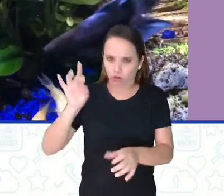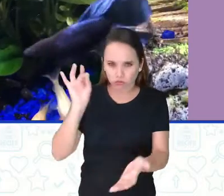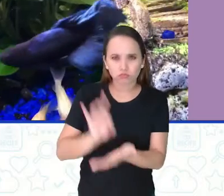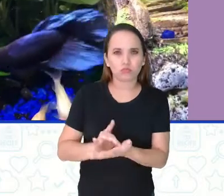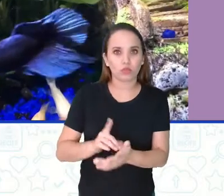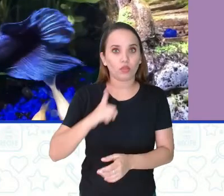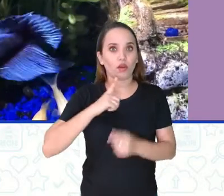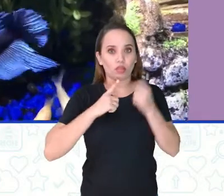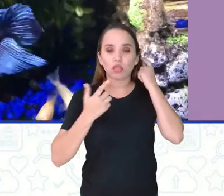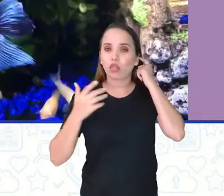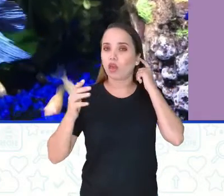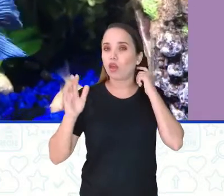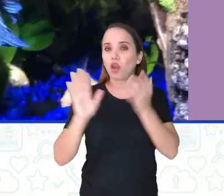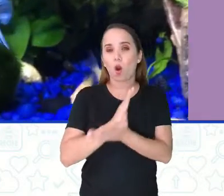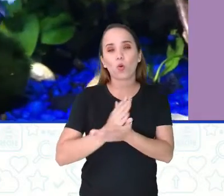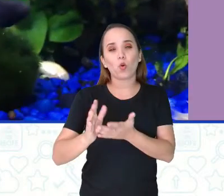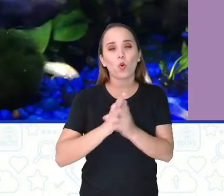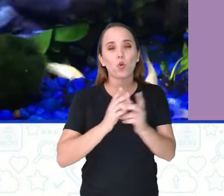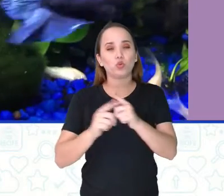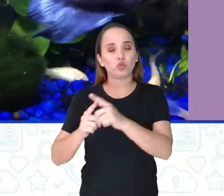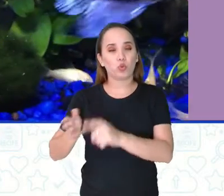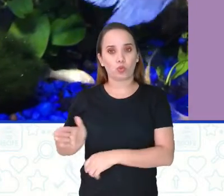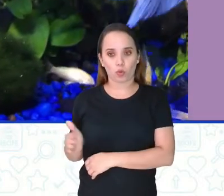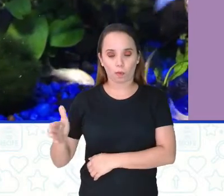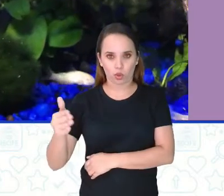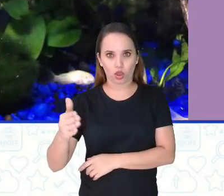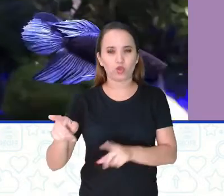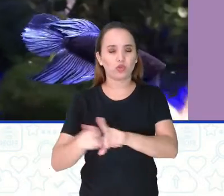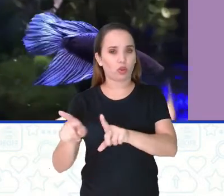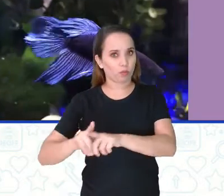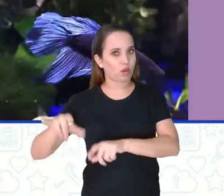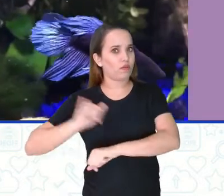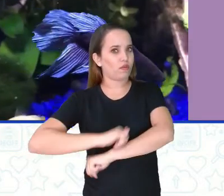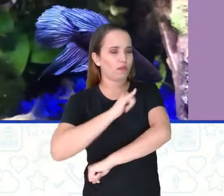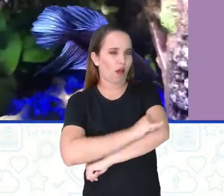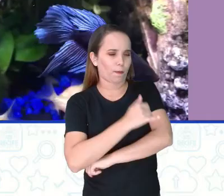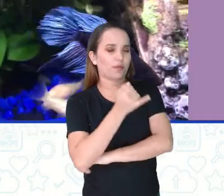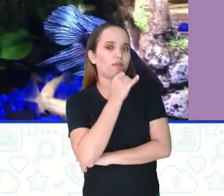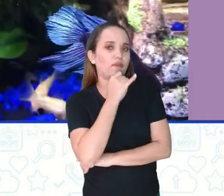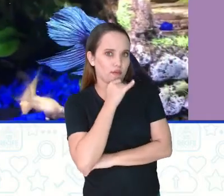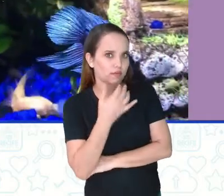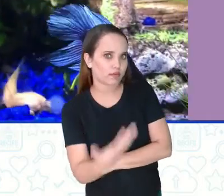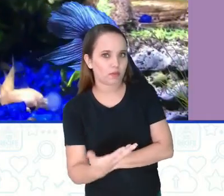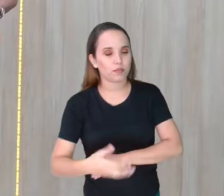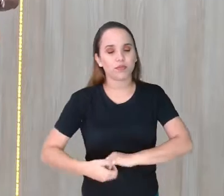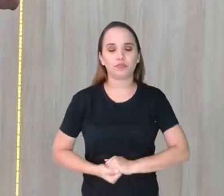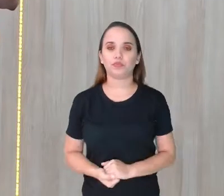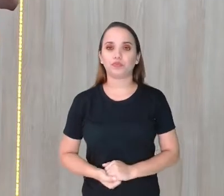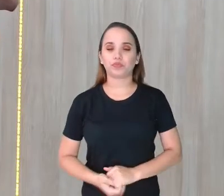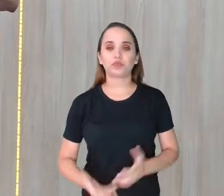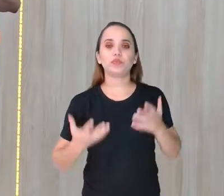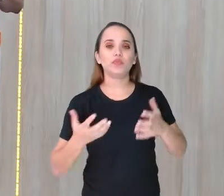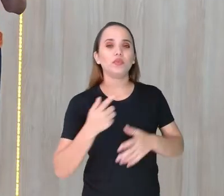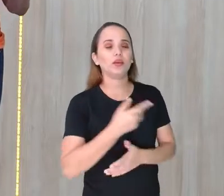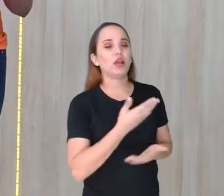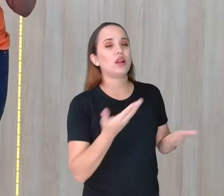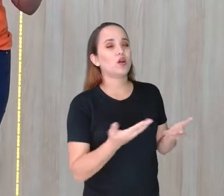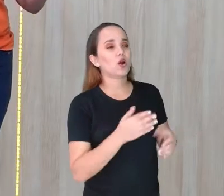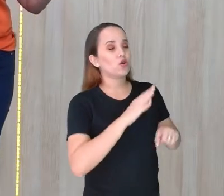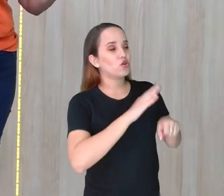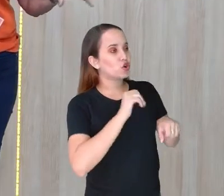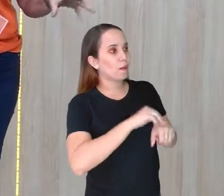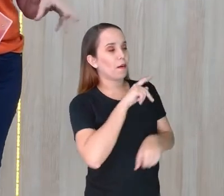vemos aqui alguns tipos de peixes, nós vemos aqui os sapos. Então, eu trago aqui a professora Isabel para falar um pouquinho